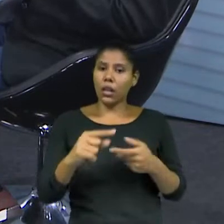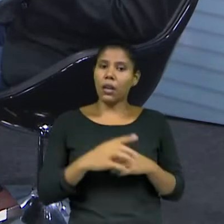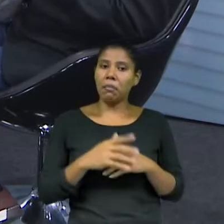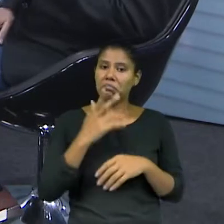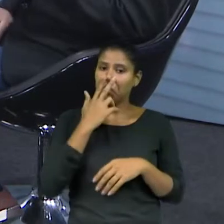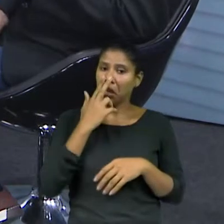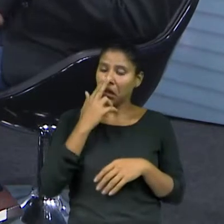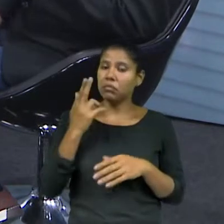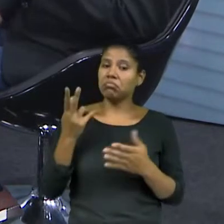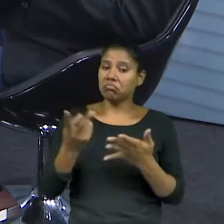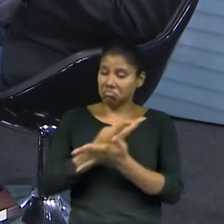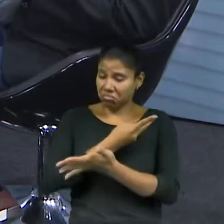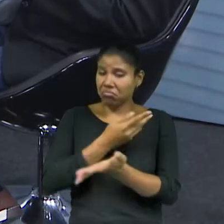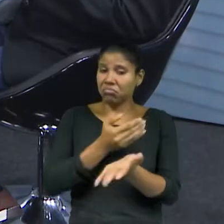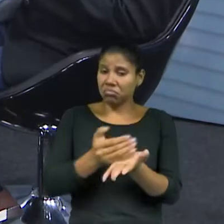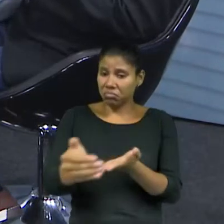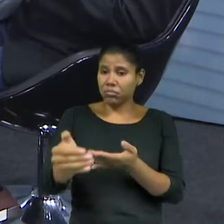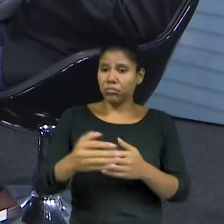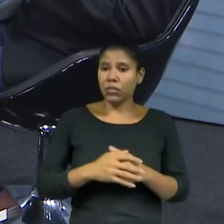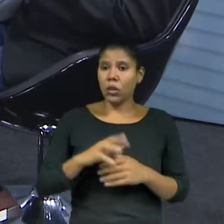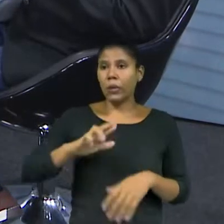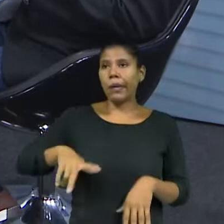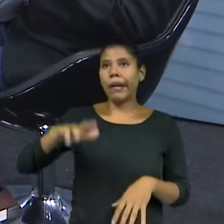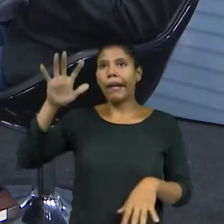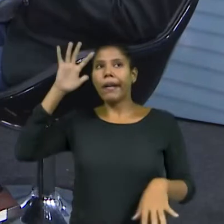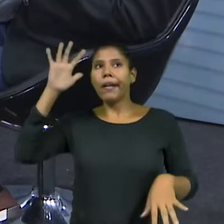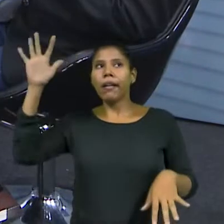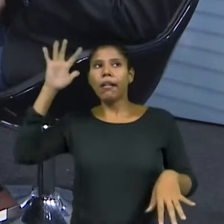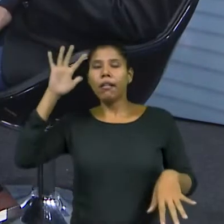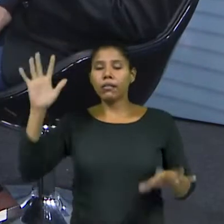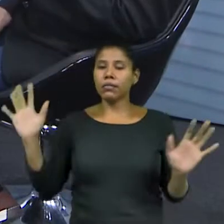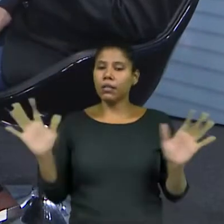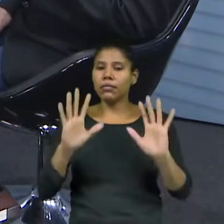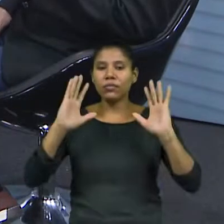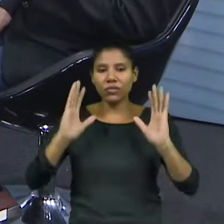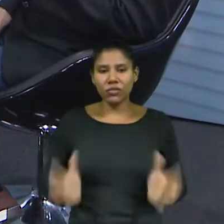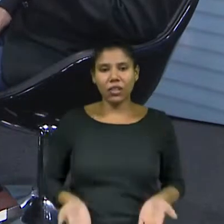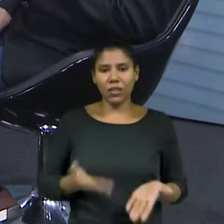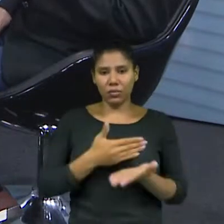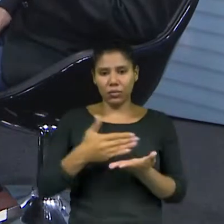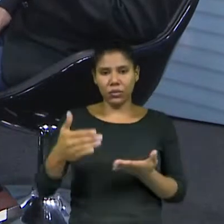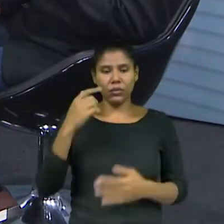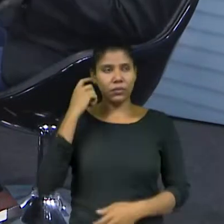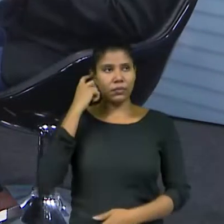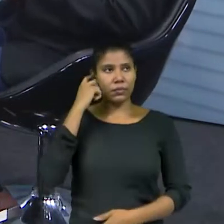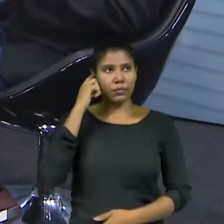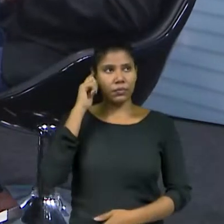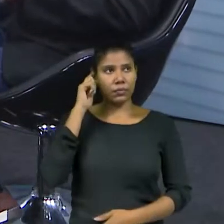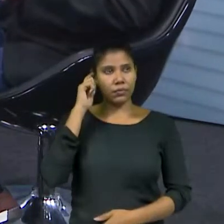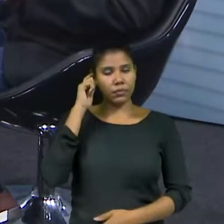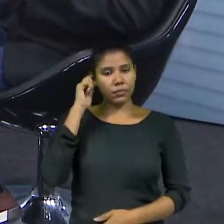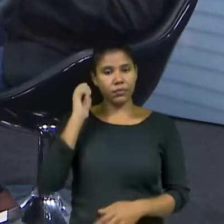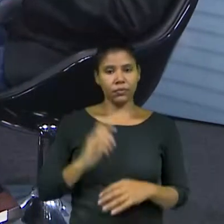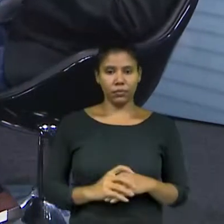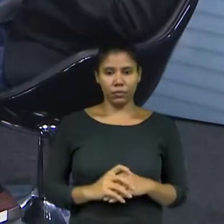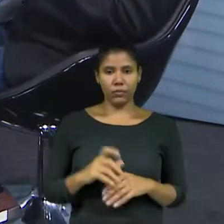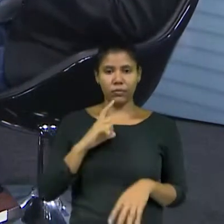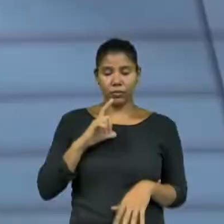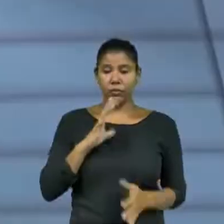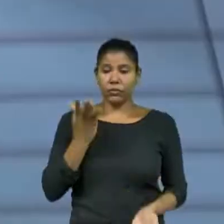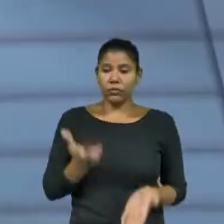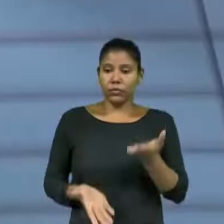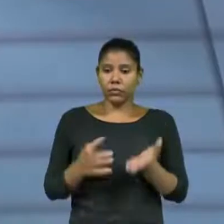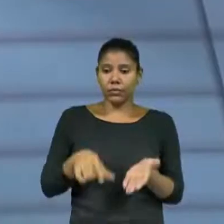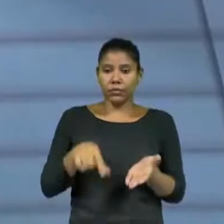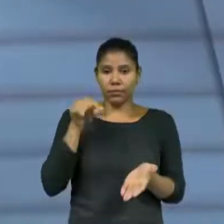está acontecendo. Tá andando. Não é mais um projeto, mas tirado do papel, não é hoje. Está em processo, esses projetos estão em licenciamento. Ah, em licenciamento.